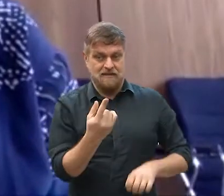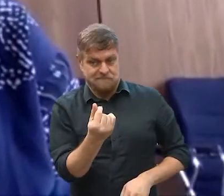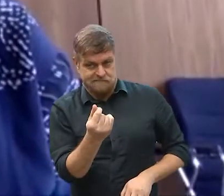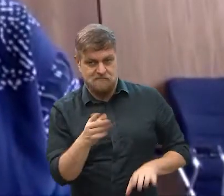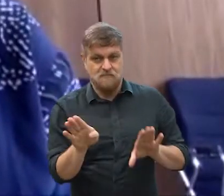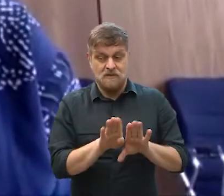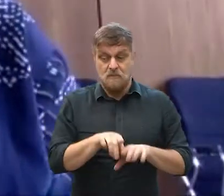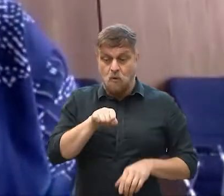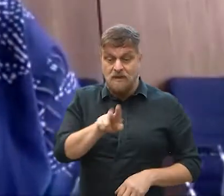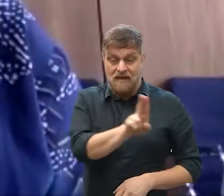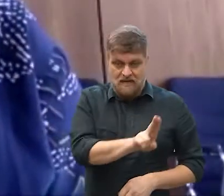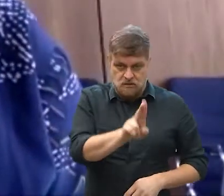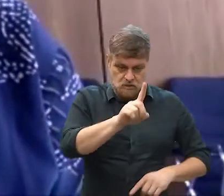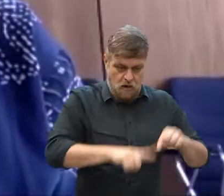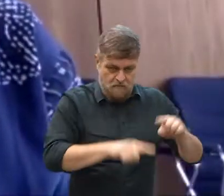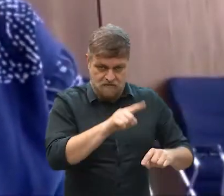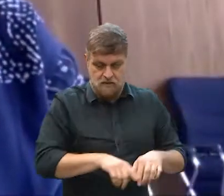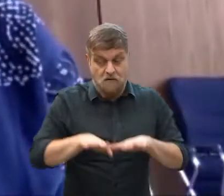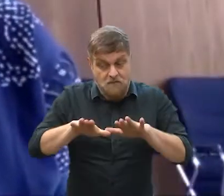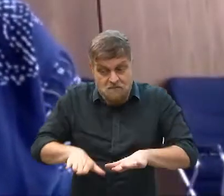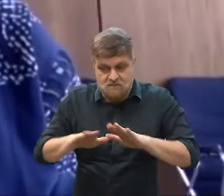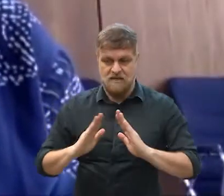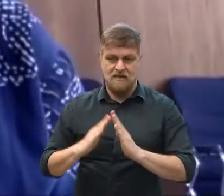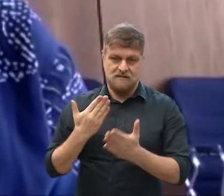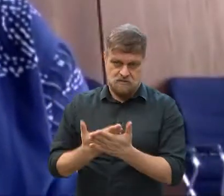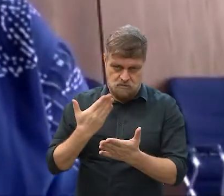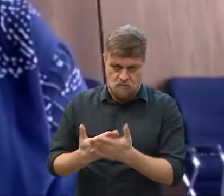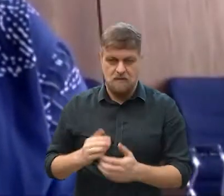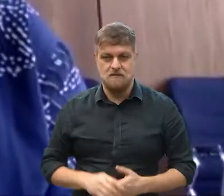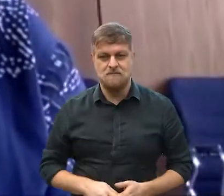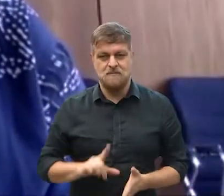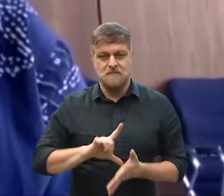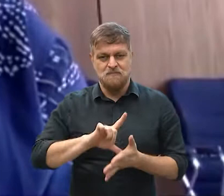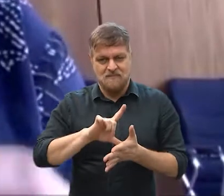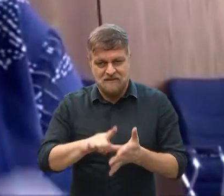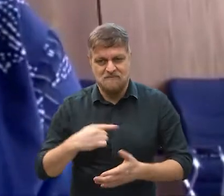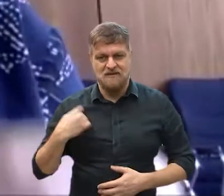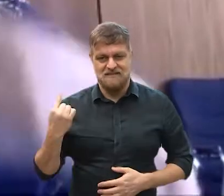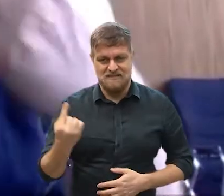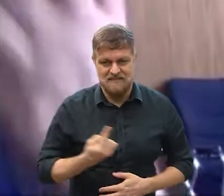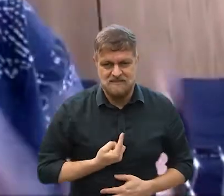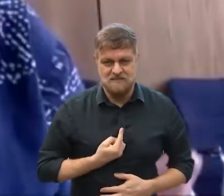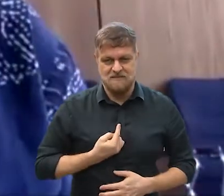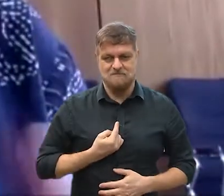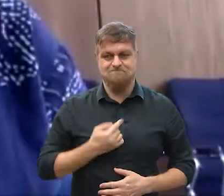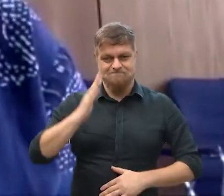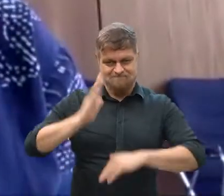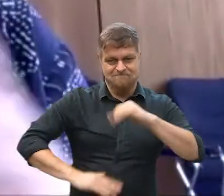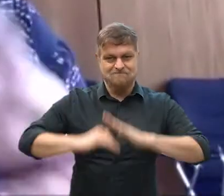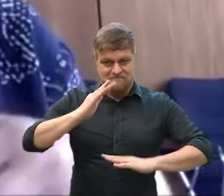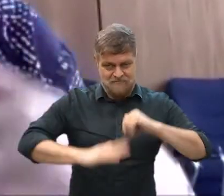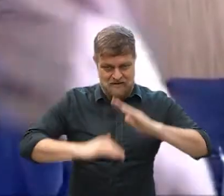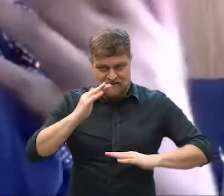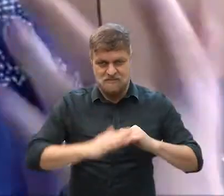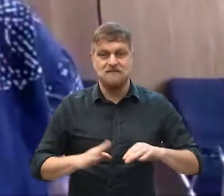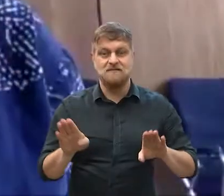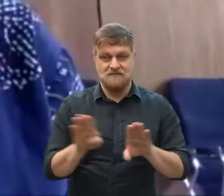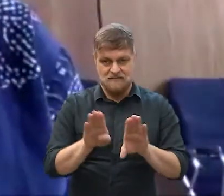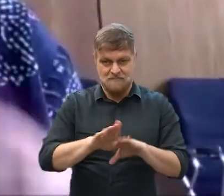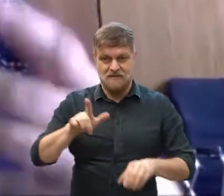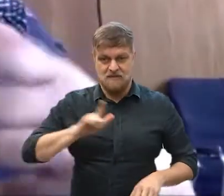seria utilizado, então, a gente deixava na sala de aula. E, por fim, a gente colocava a mão na massa, trazia Legal. cultura